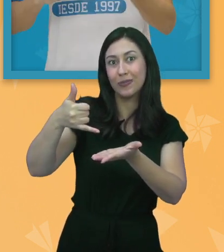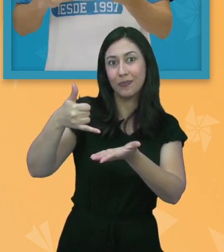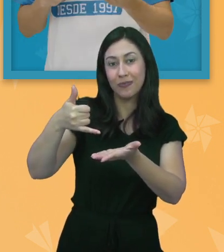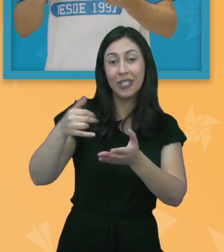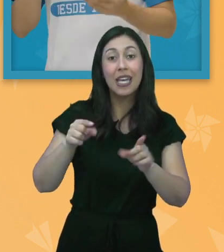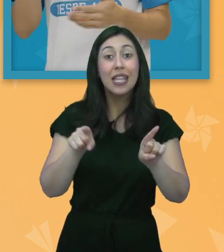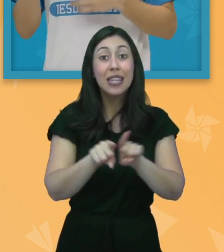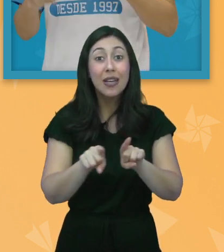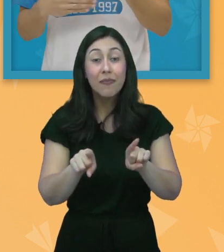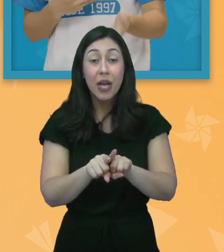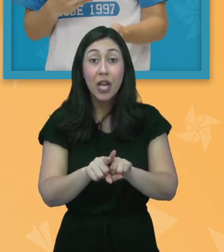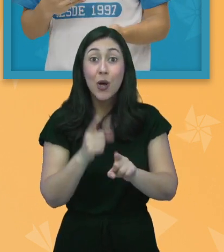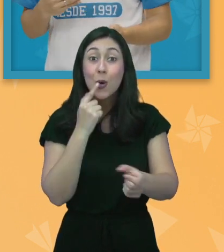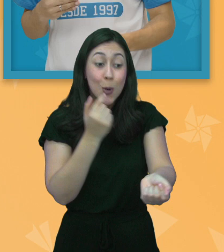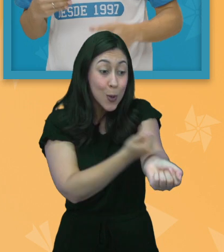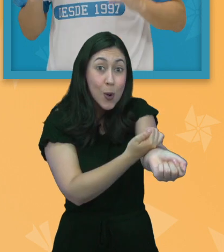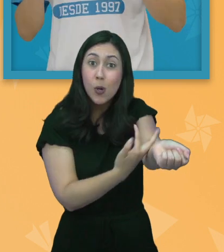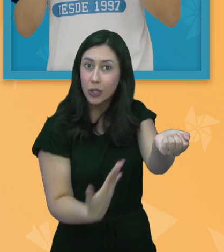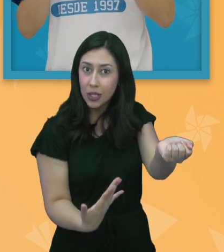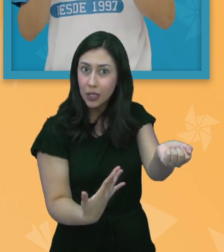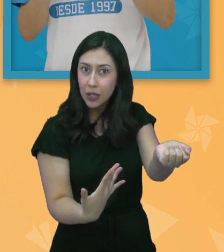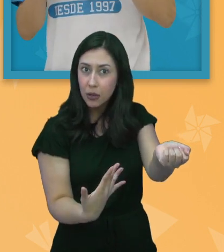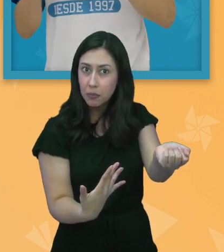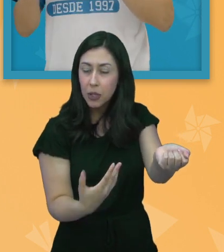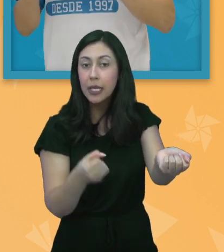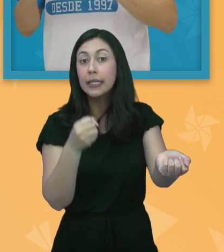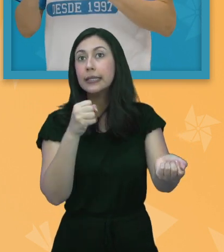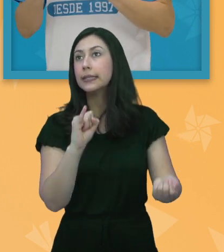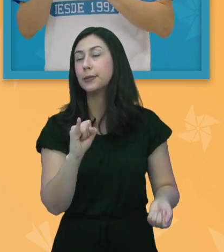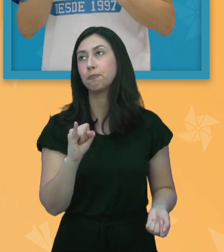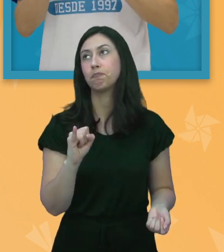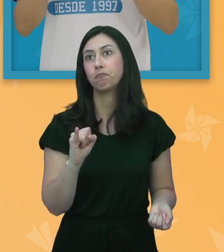exemplo clássico é do nosso próprio sangue. Se você pegar o sangue,